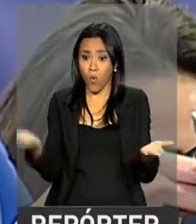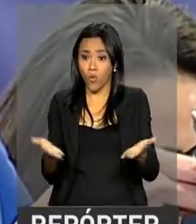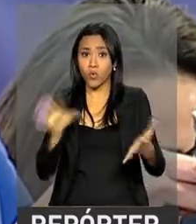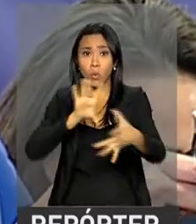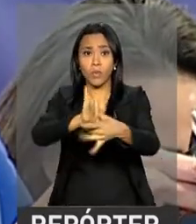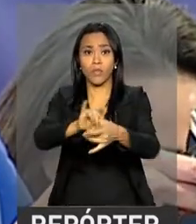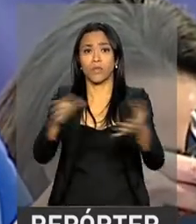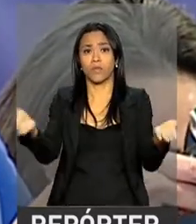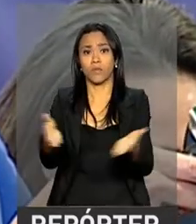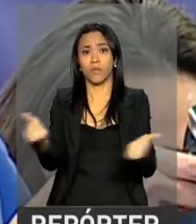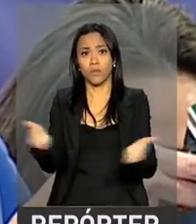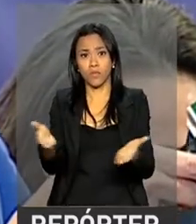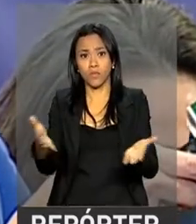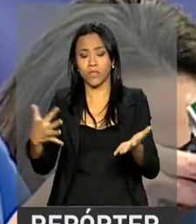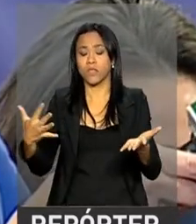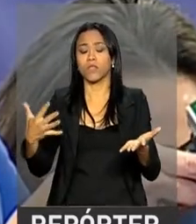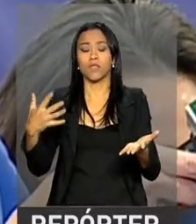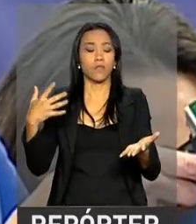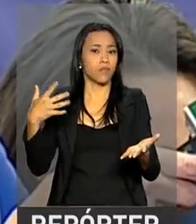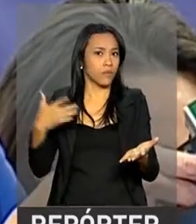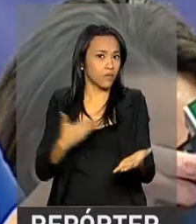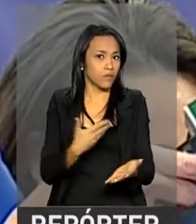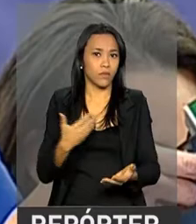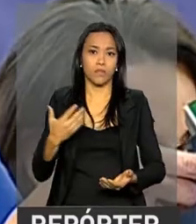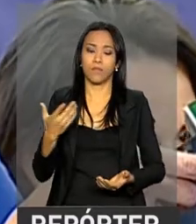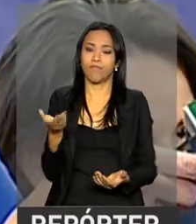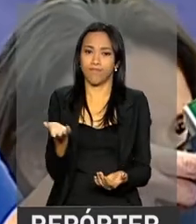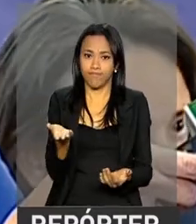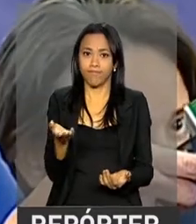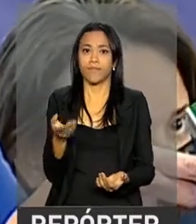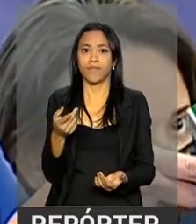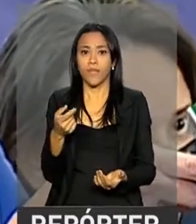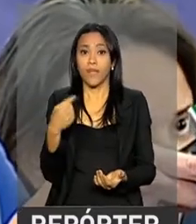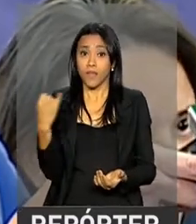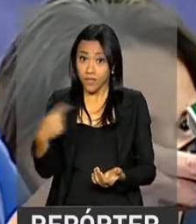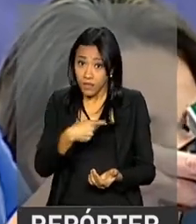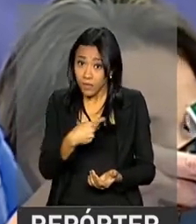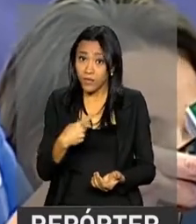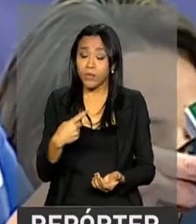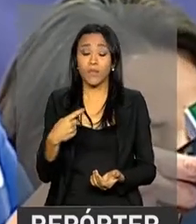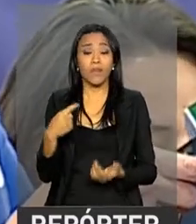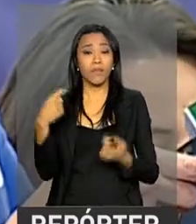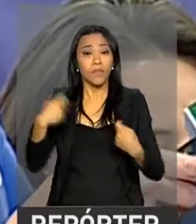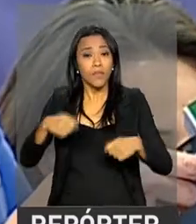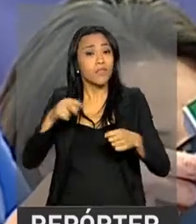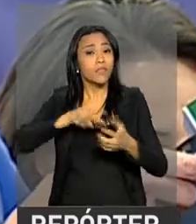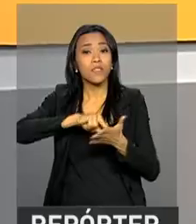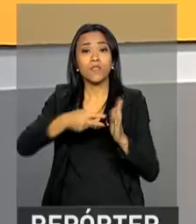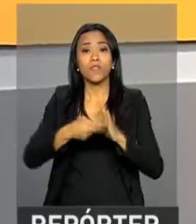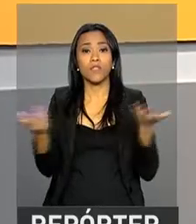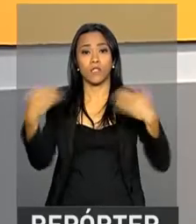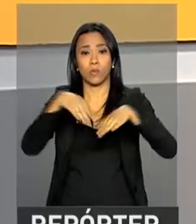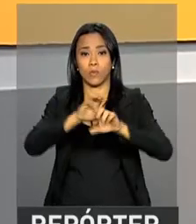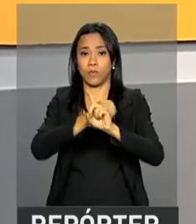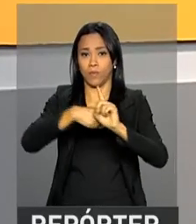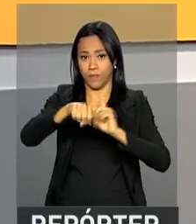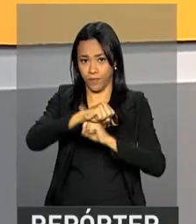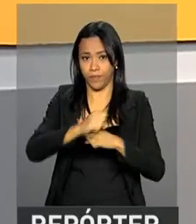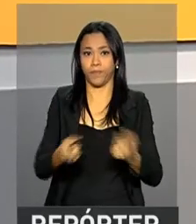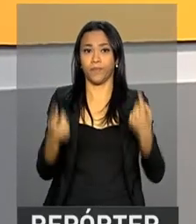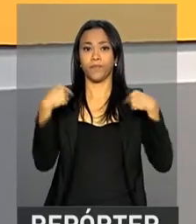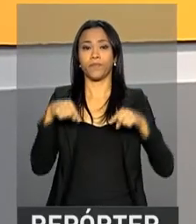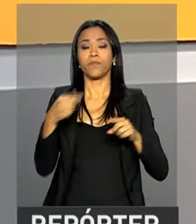dinâmica ela representa na prática o nível de escolaridade inclusão social o